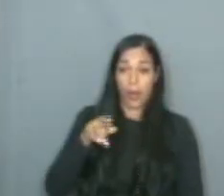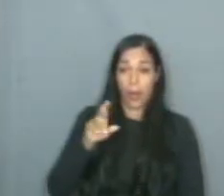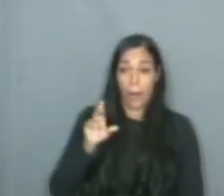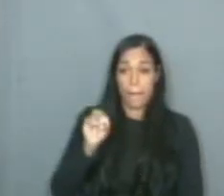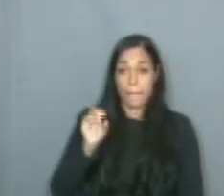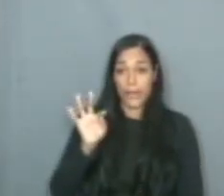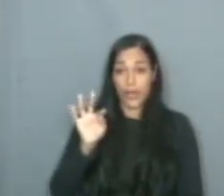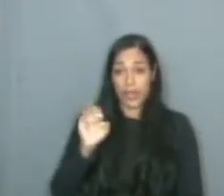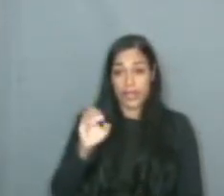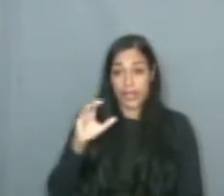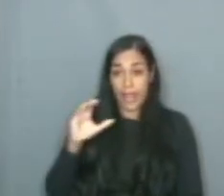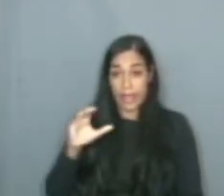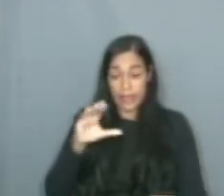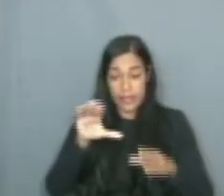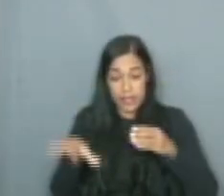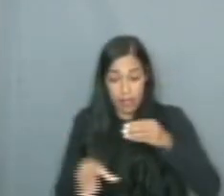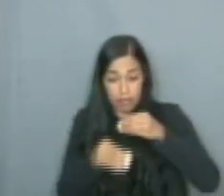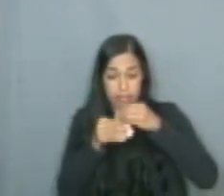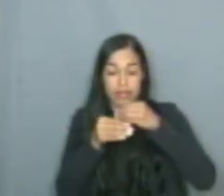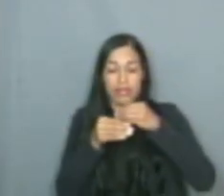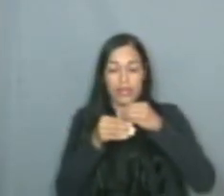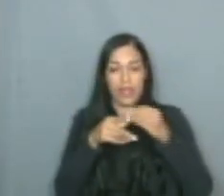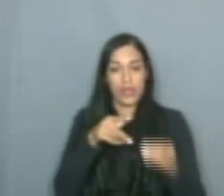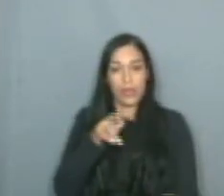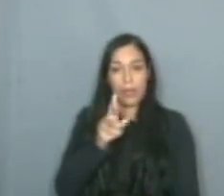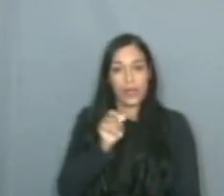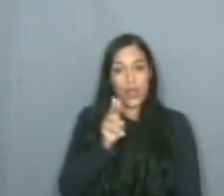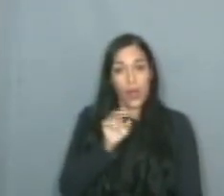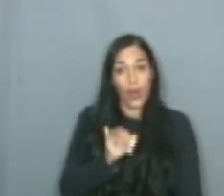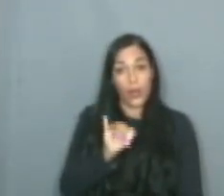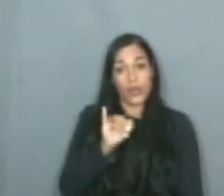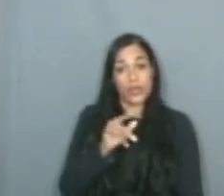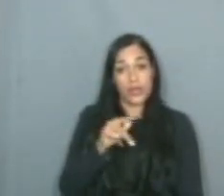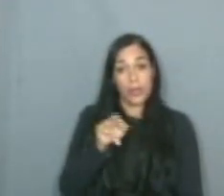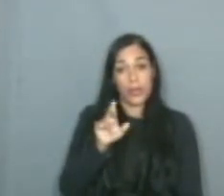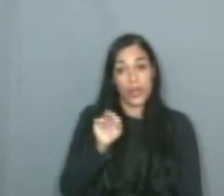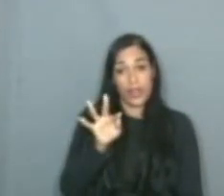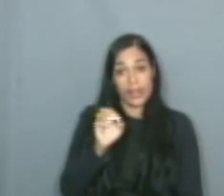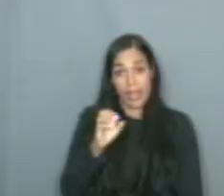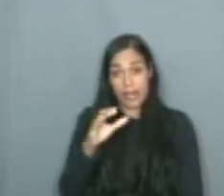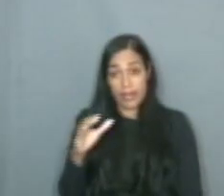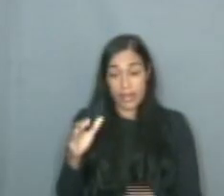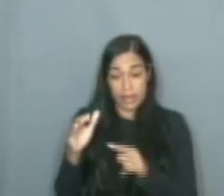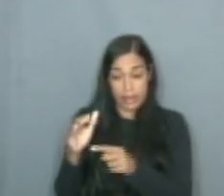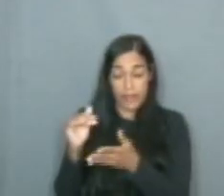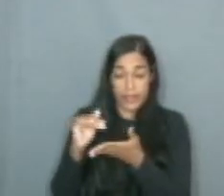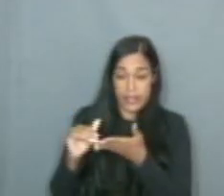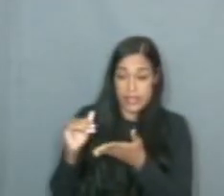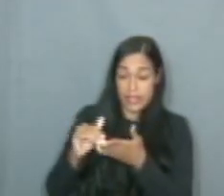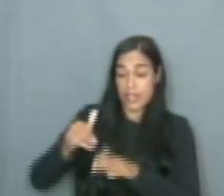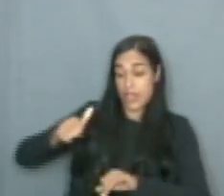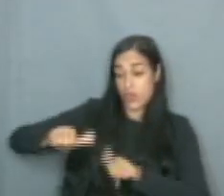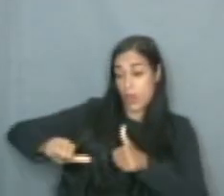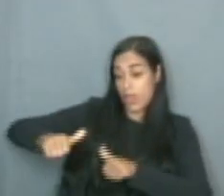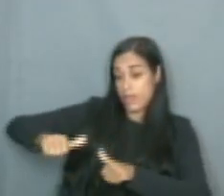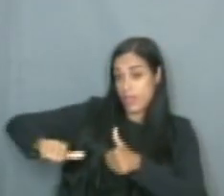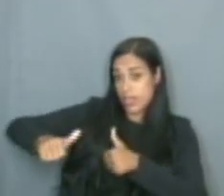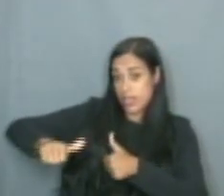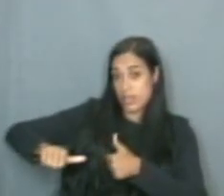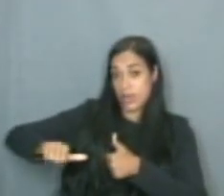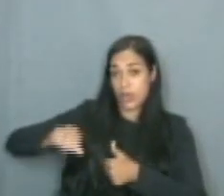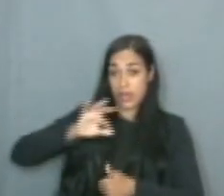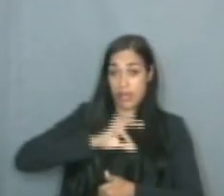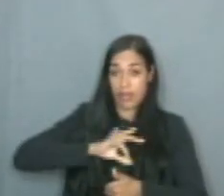será agregado ao ProUni, vereadores e vereadoras. O Protec, que antes estava lá na Secretaria de Qualificação e